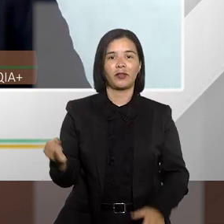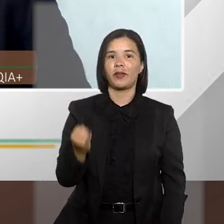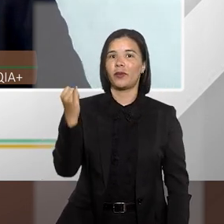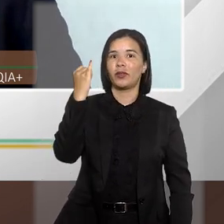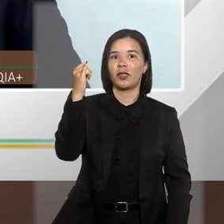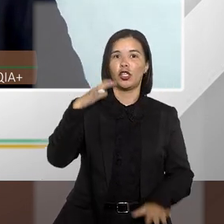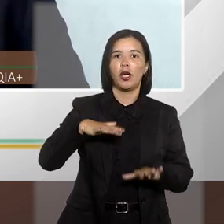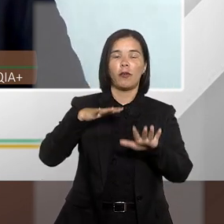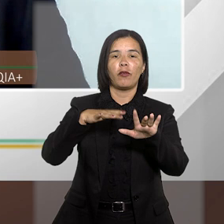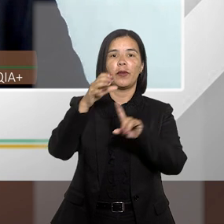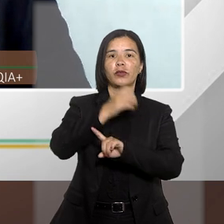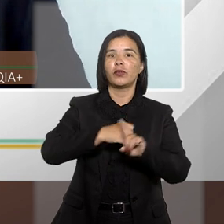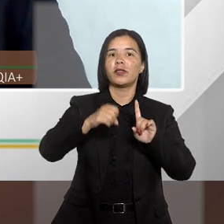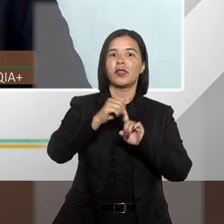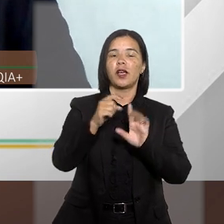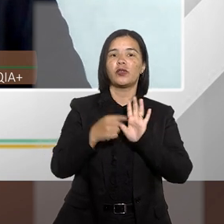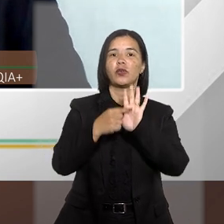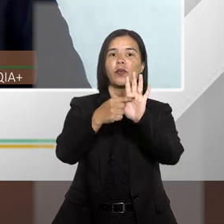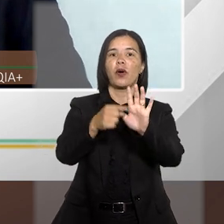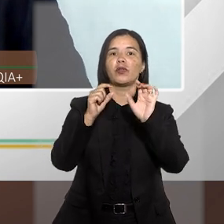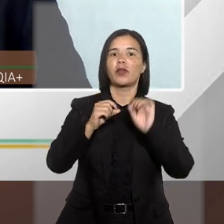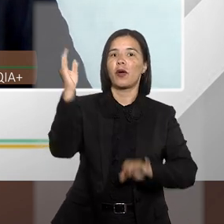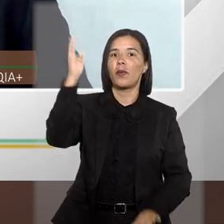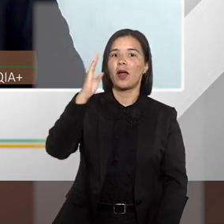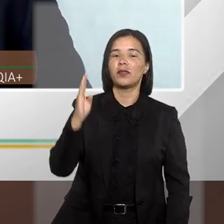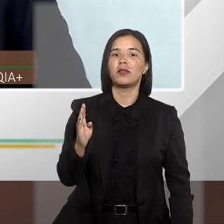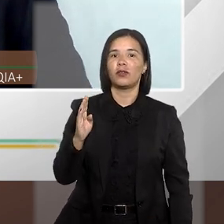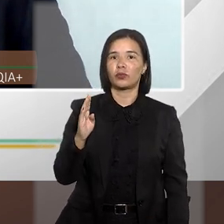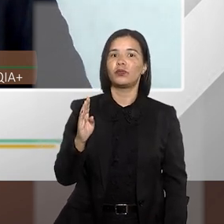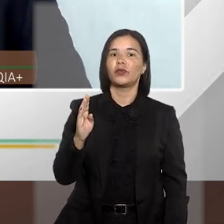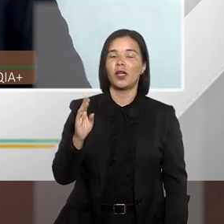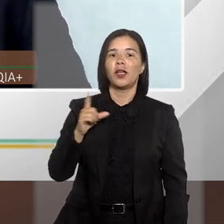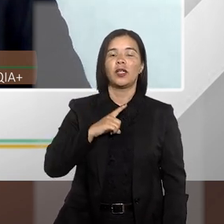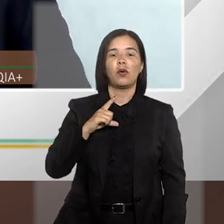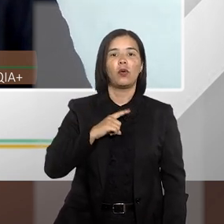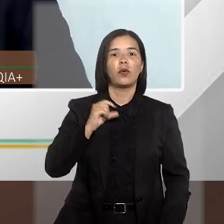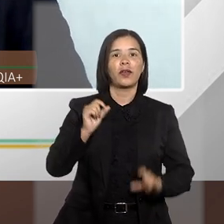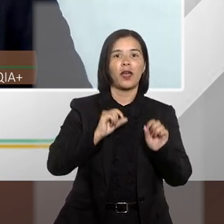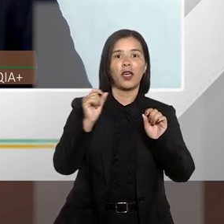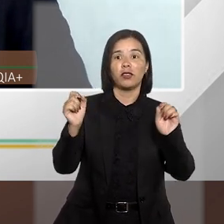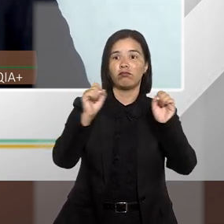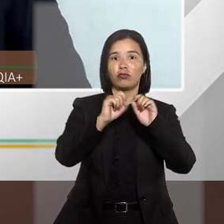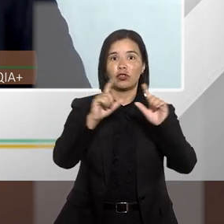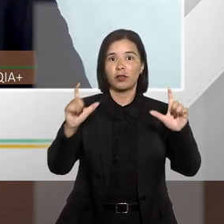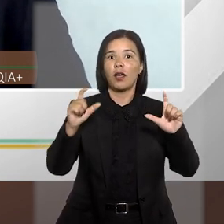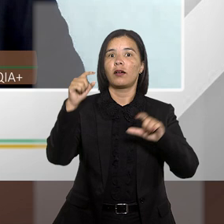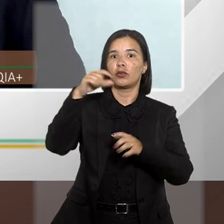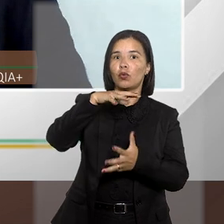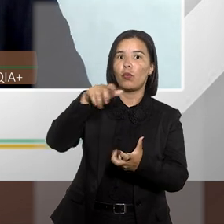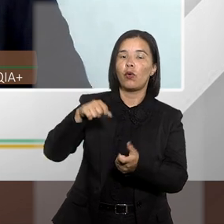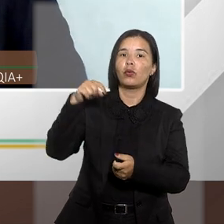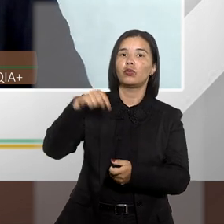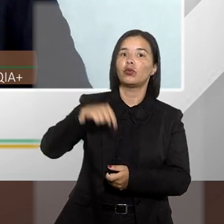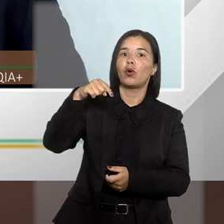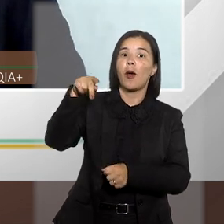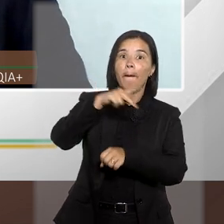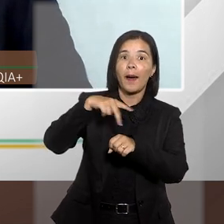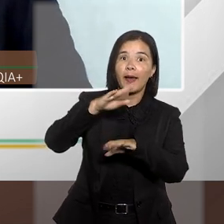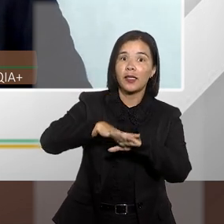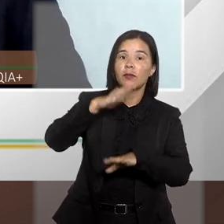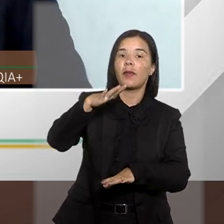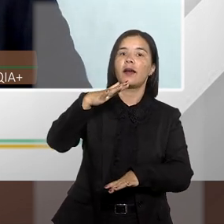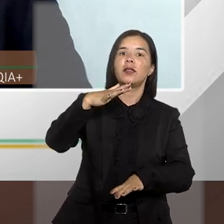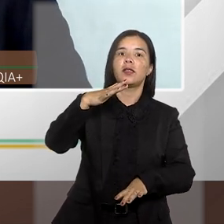pelos movimentos sociais que mostram que o Brasil ocupa um lugar destacadíssimo no mundo como o país que mais mata